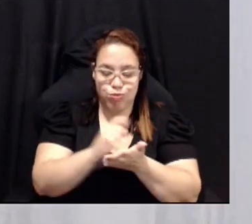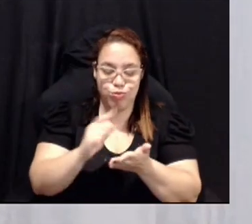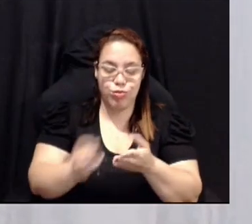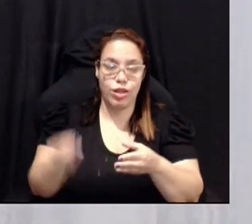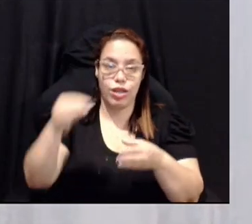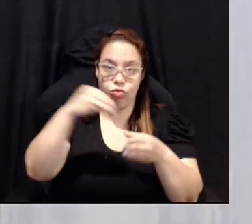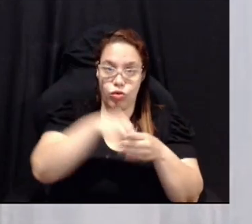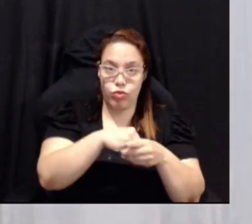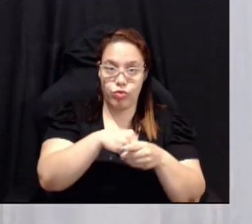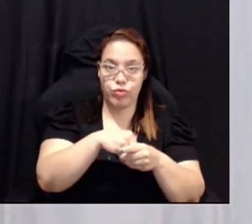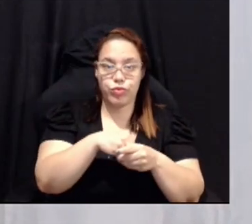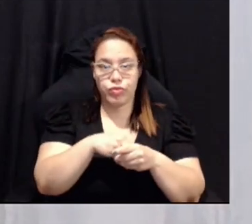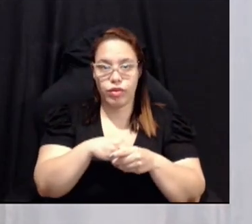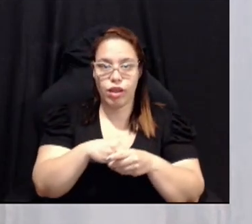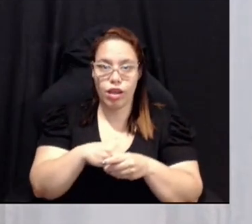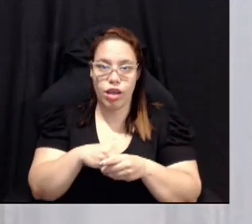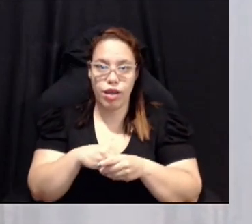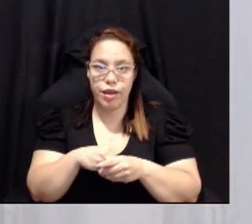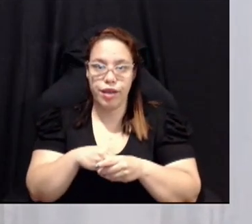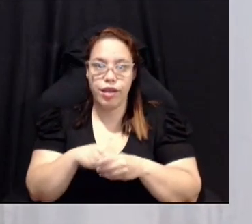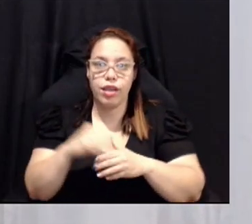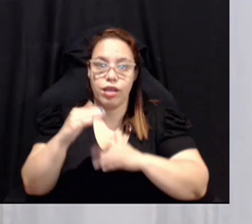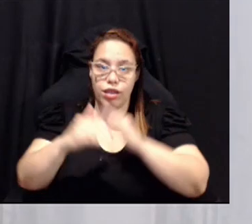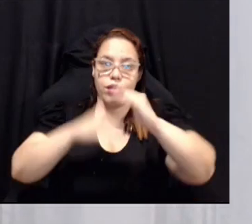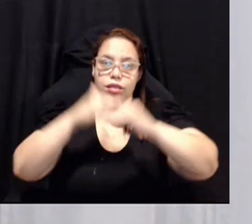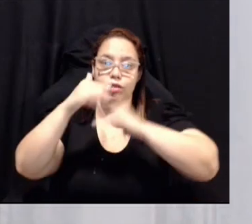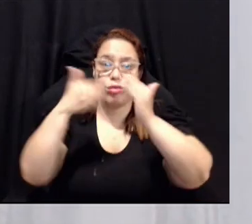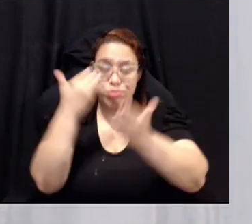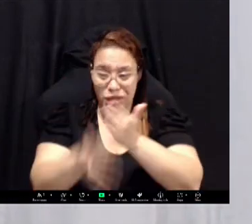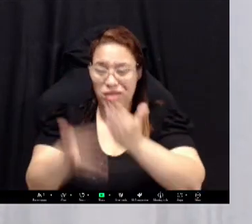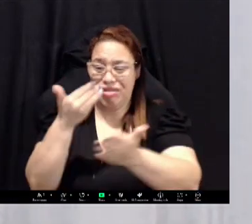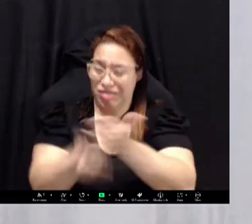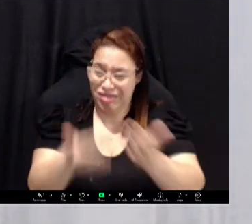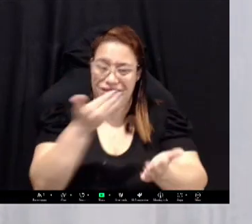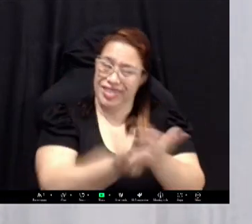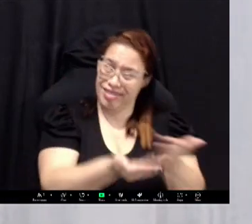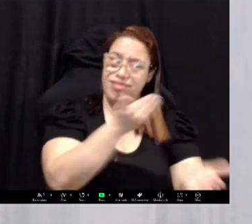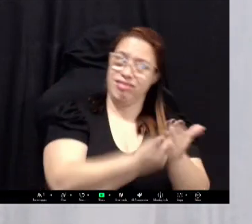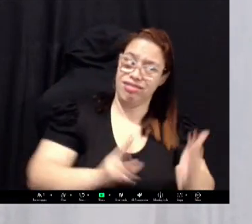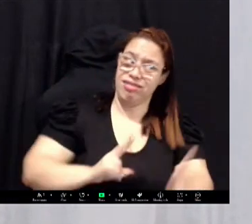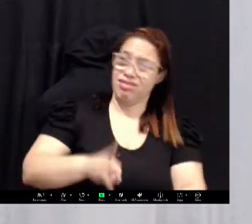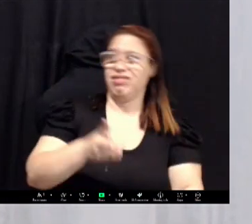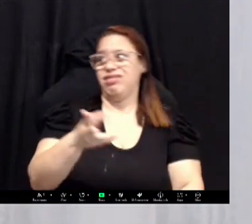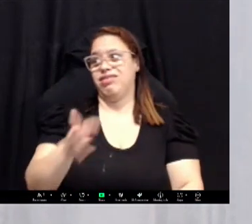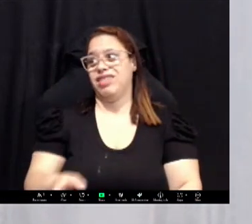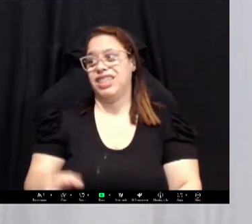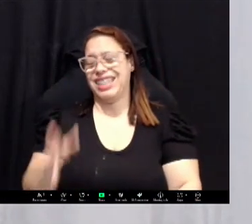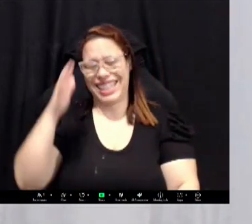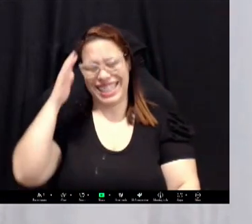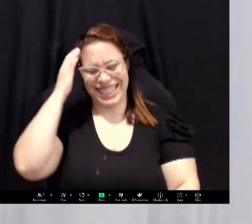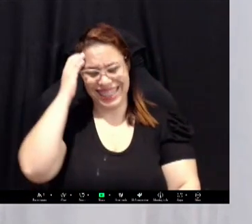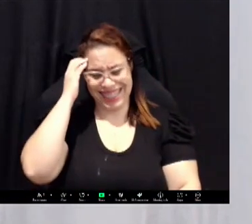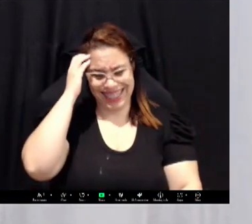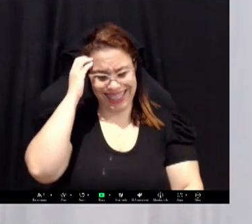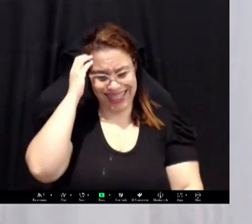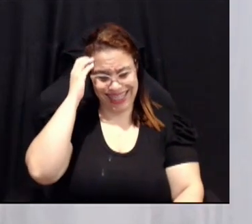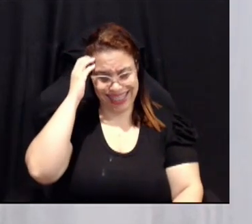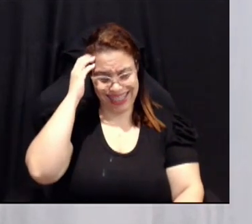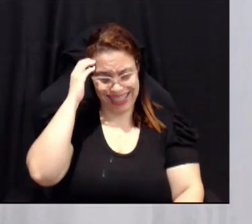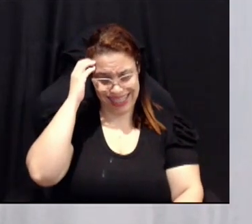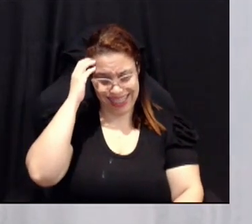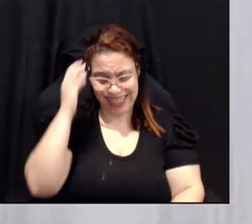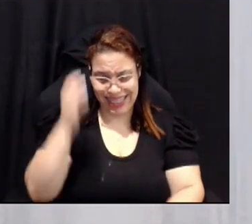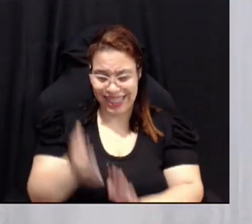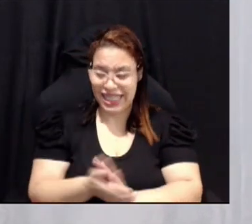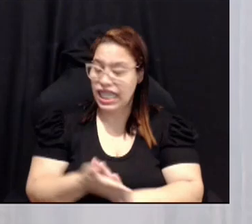ele pode entrar numa série de perdas consecutivas que vai gerar grandes problemas para ele. Agora, falando